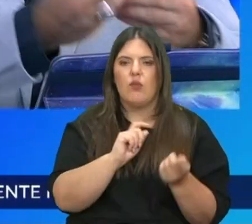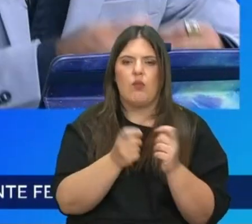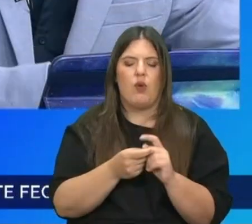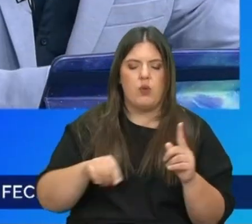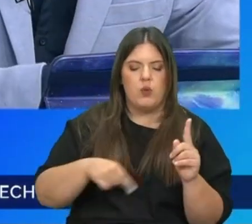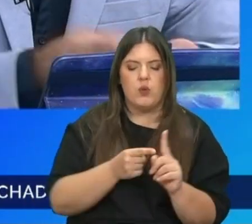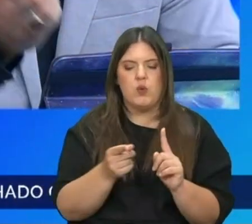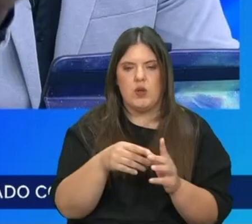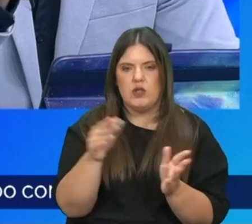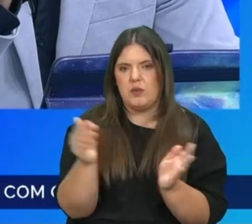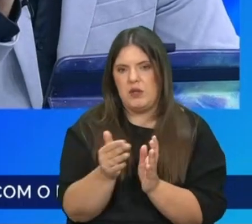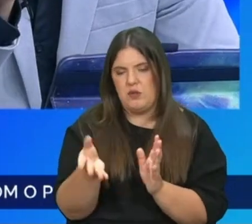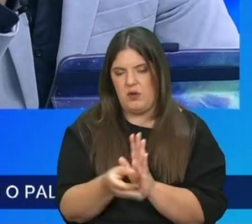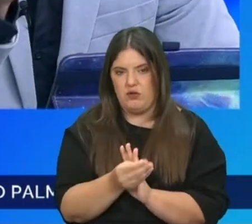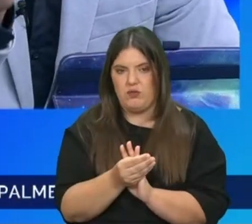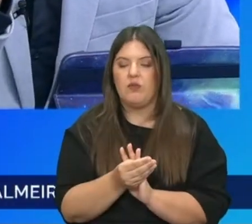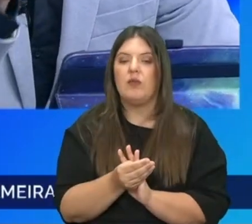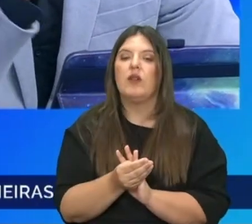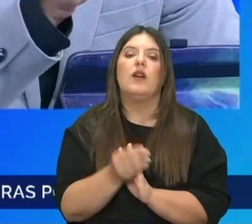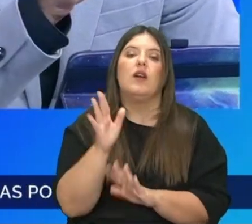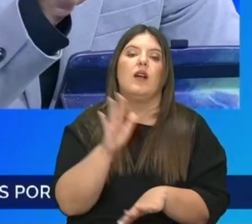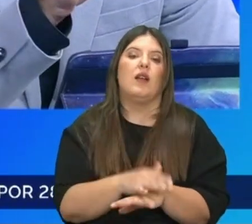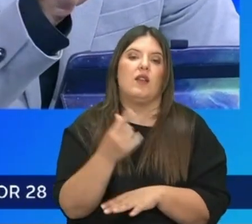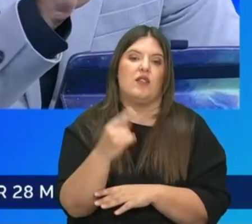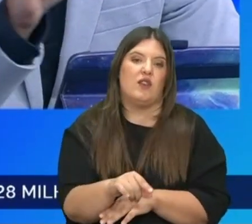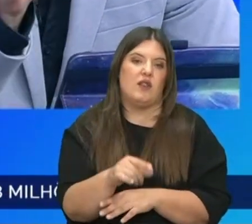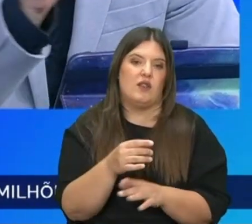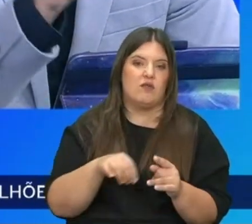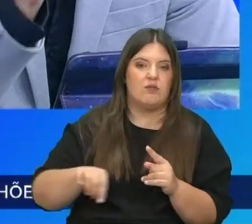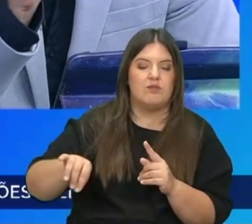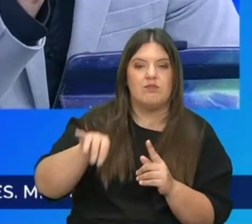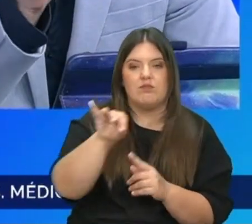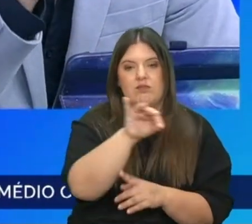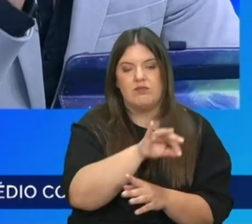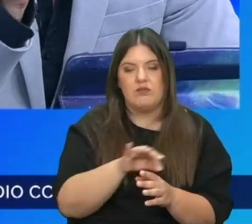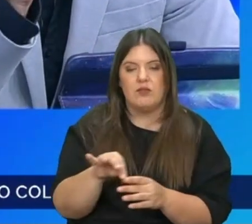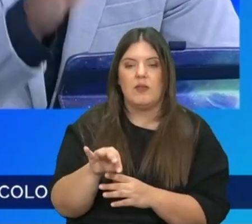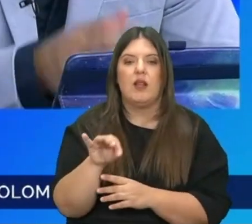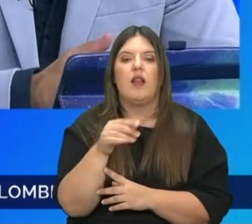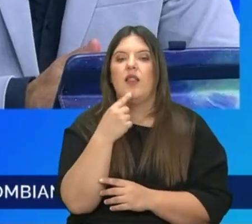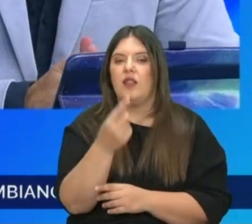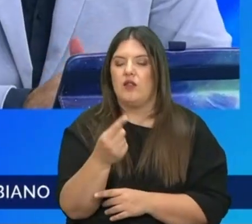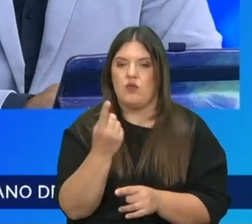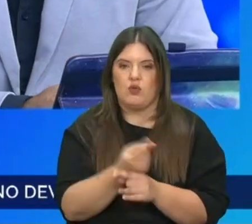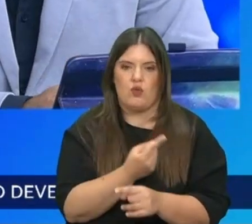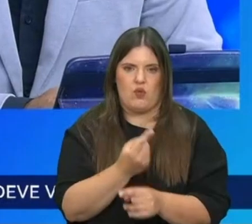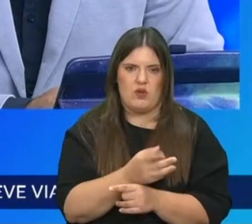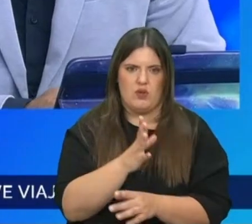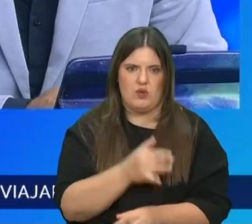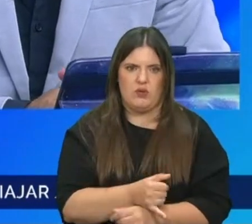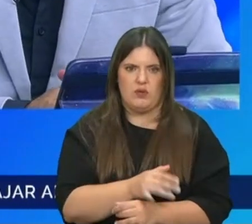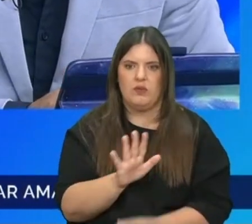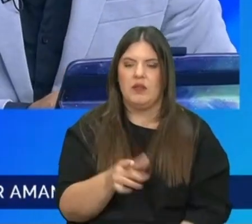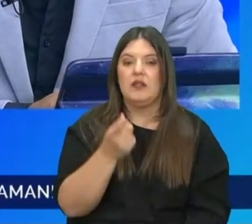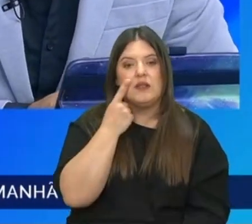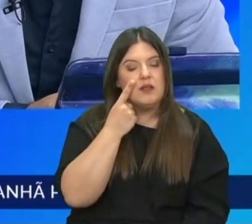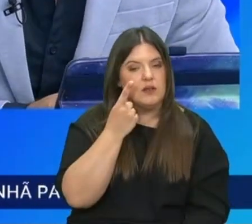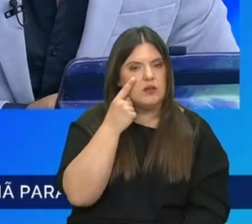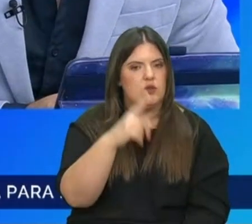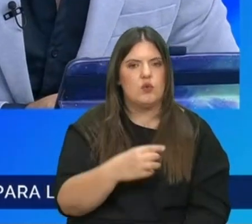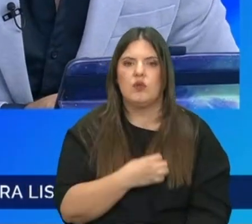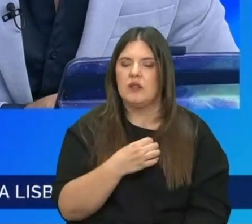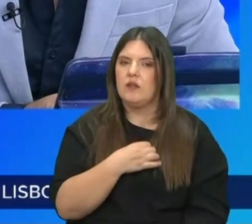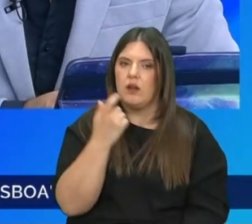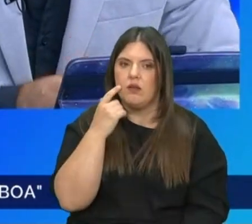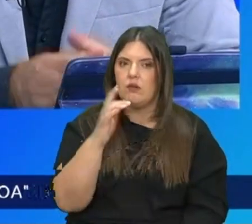corpos mais pequenininhos. A existência deste sedenoide e a sua órbita diz-nos outra coisa. Mas atenção que isso não quer dizer que ele